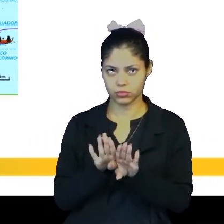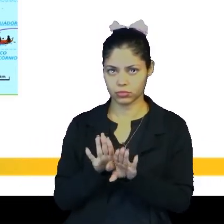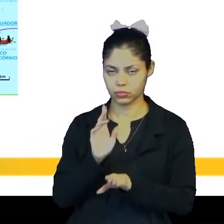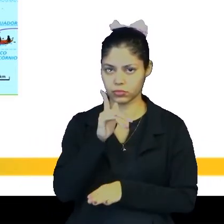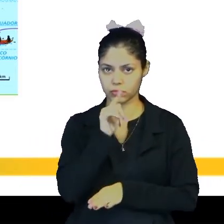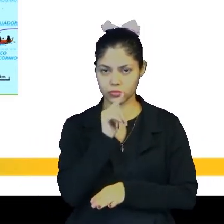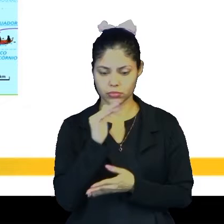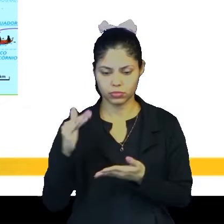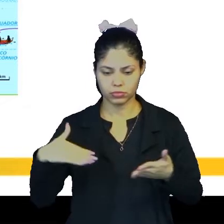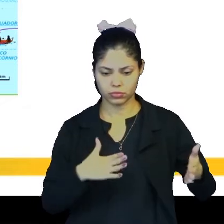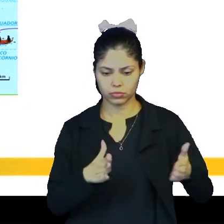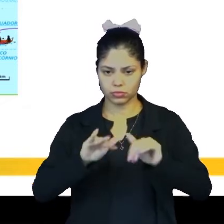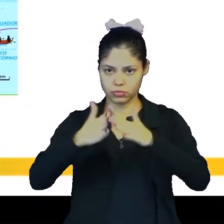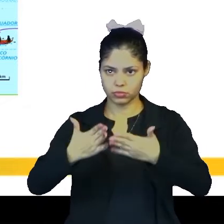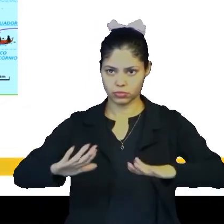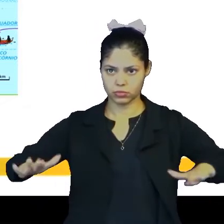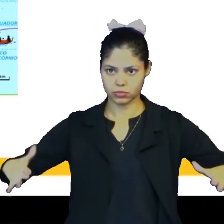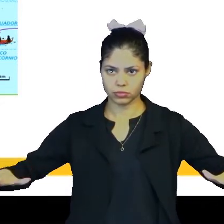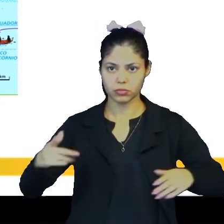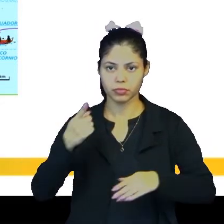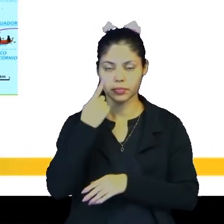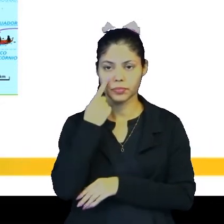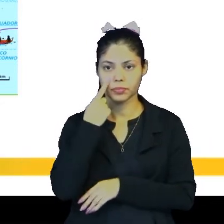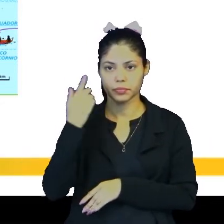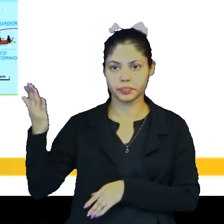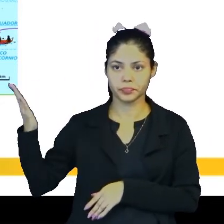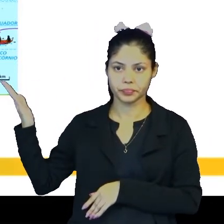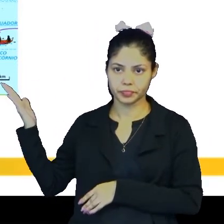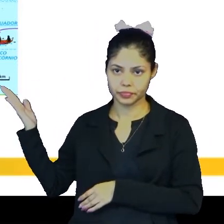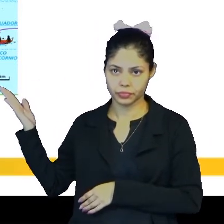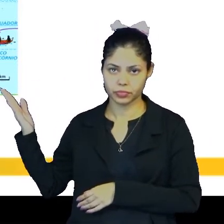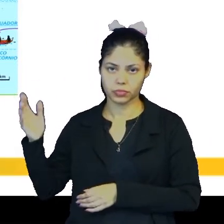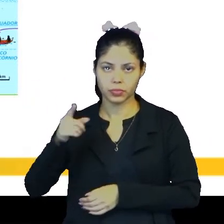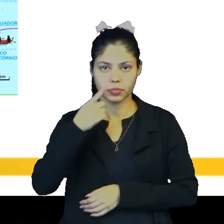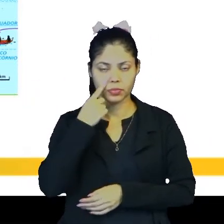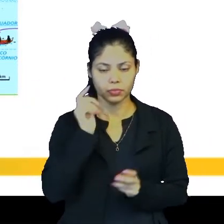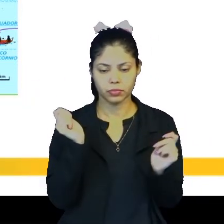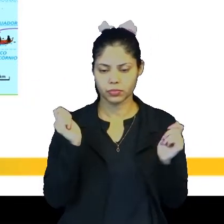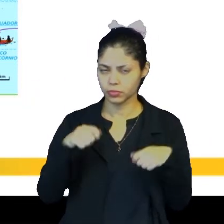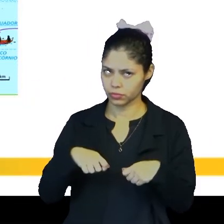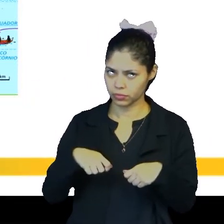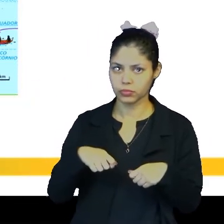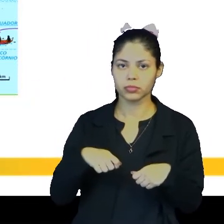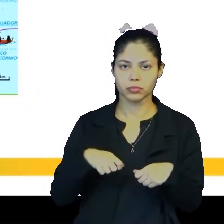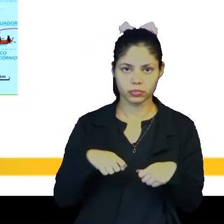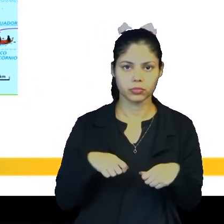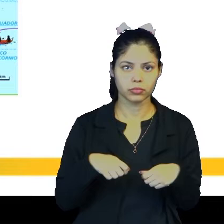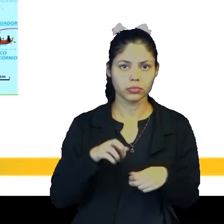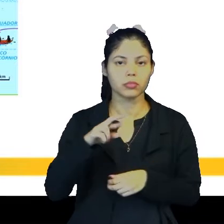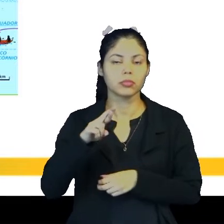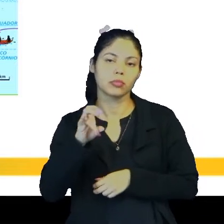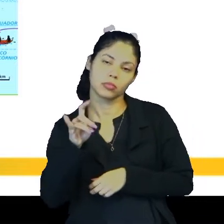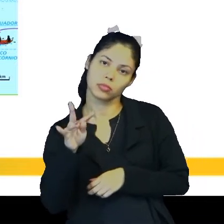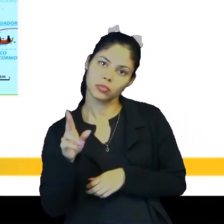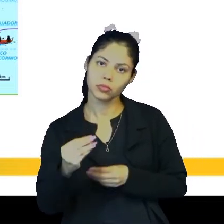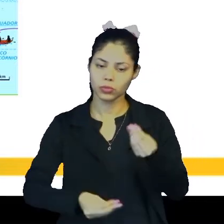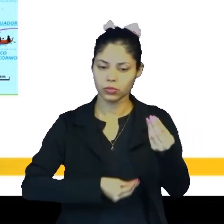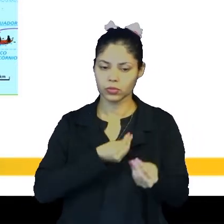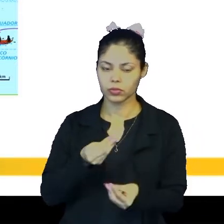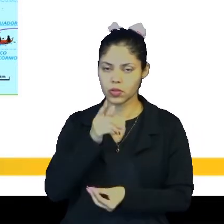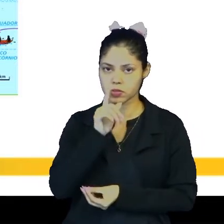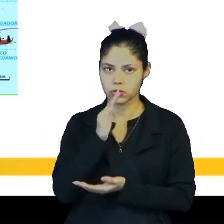Atlântico. Mais uma vez, observe a imagem que está na tela, né, observando as possíveis rotas, tanto pelo